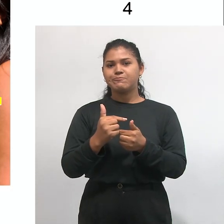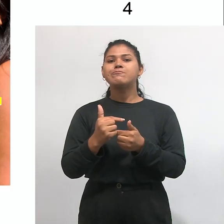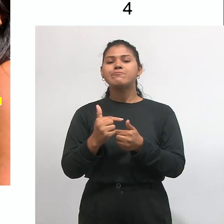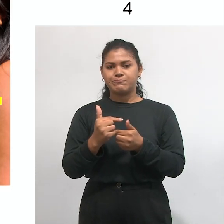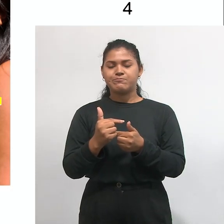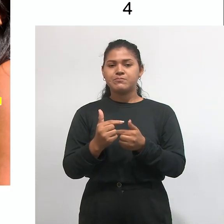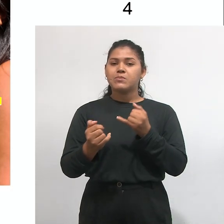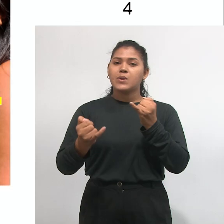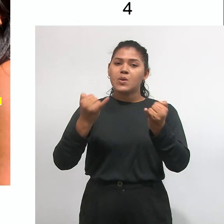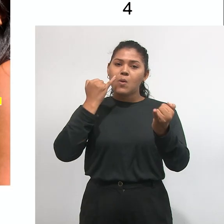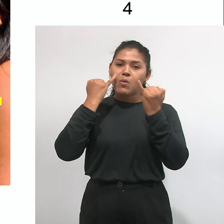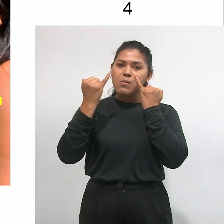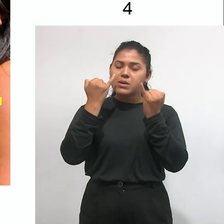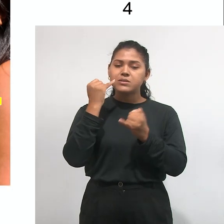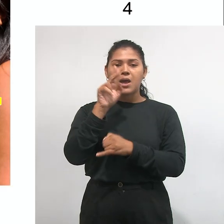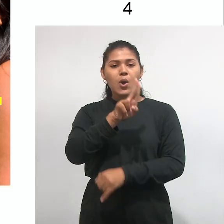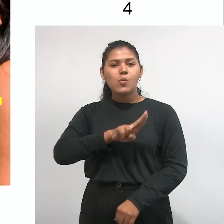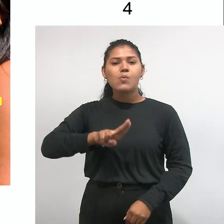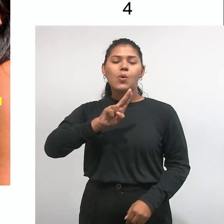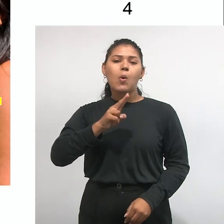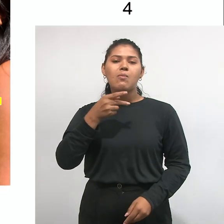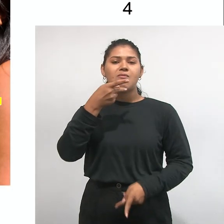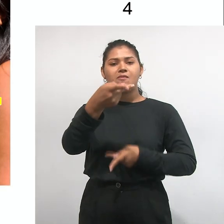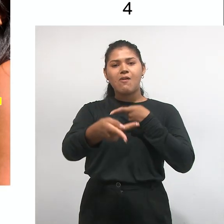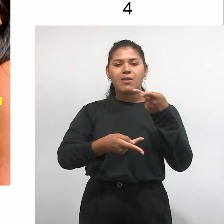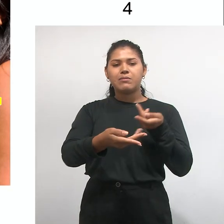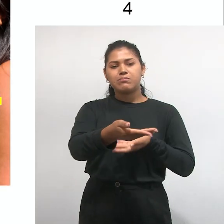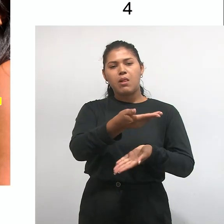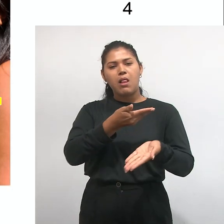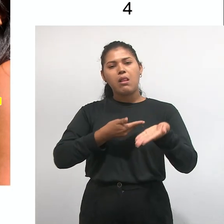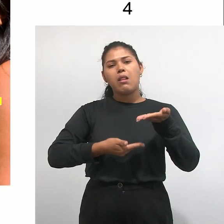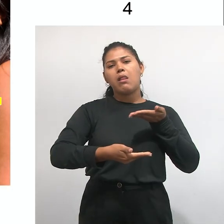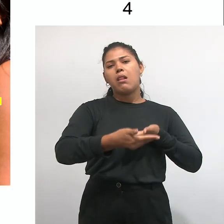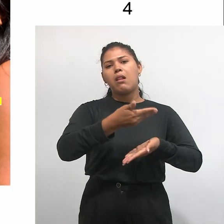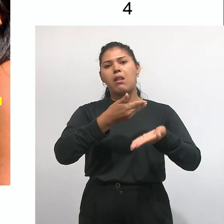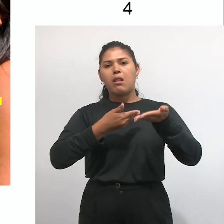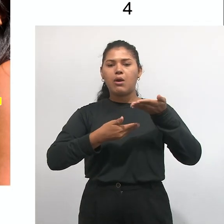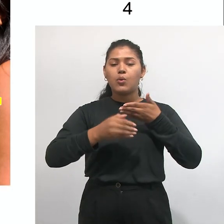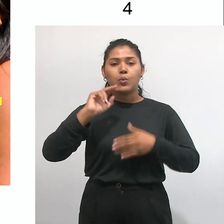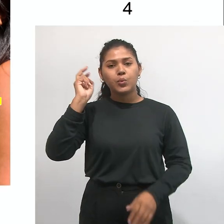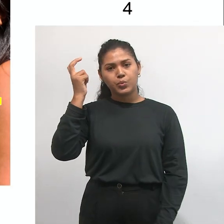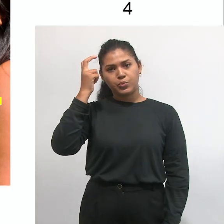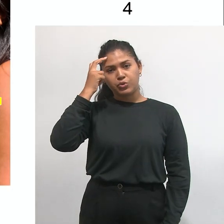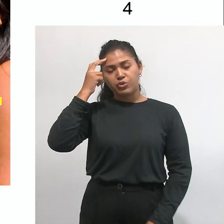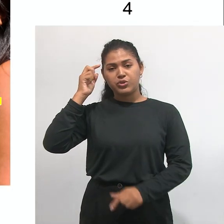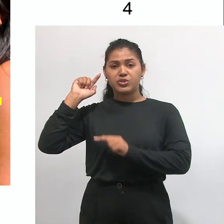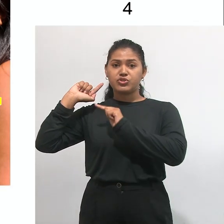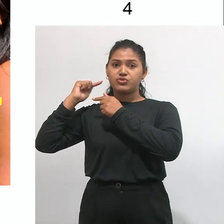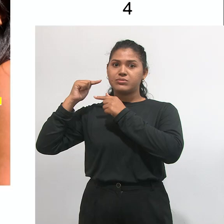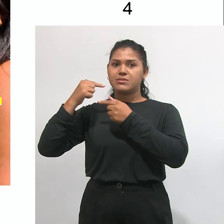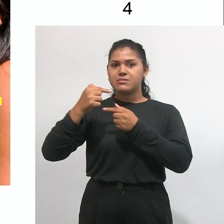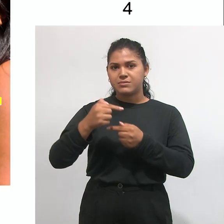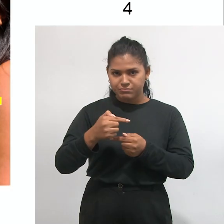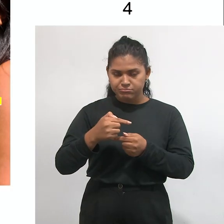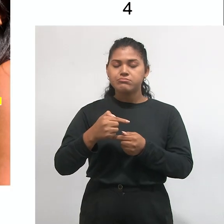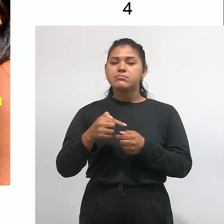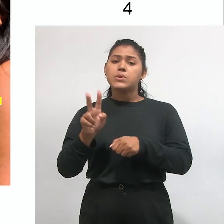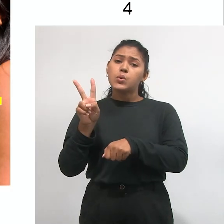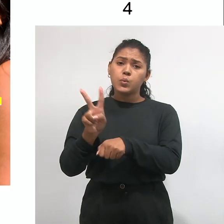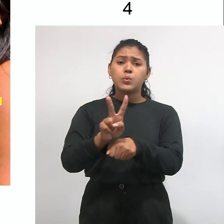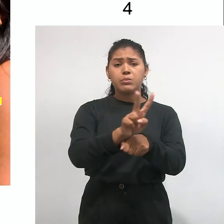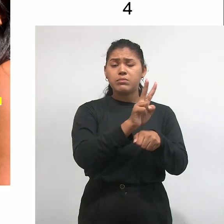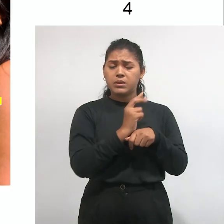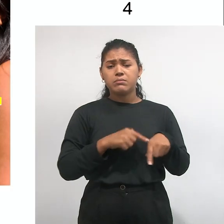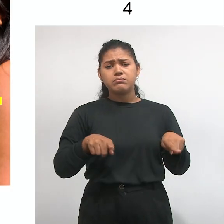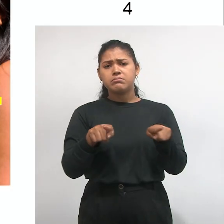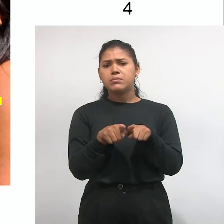desse conhecimento é super importante para que haja também uma forma de se cuidar, né, da